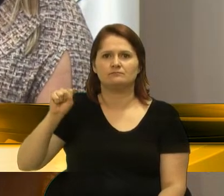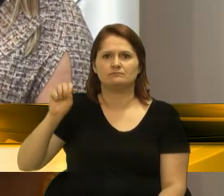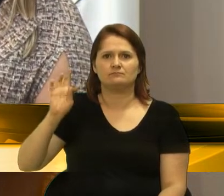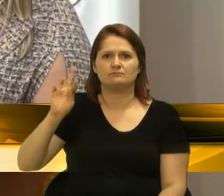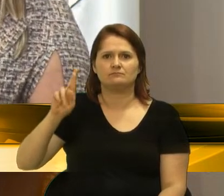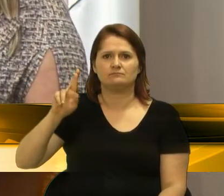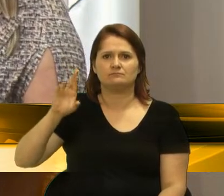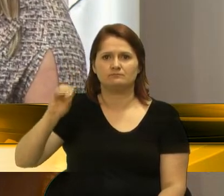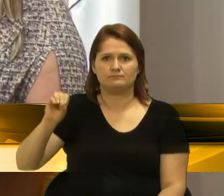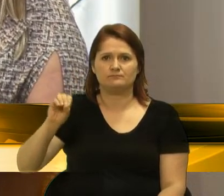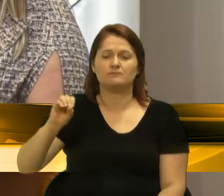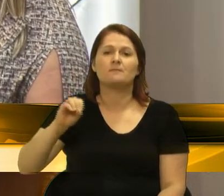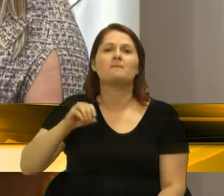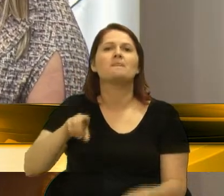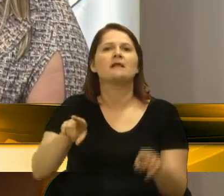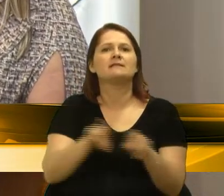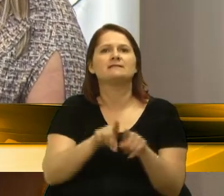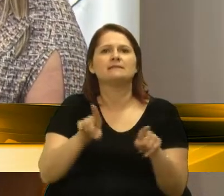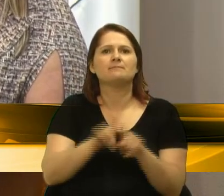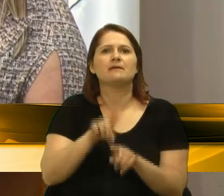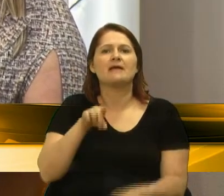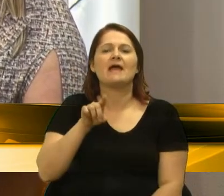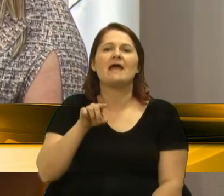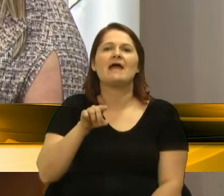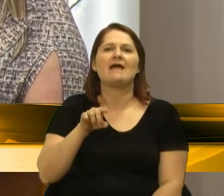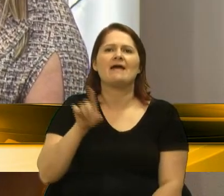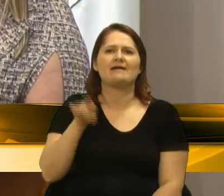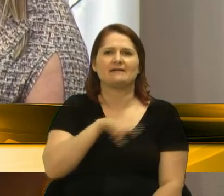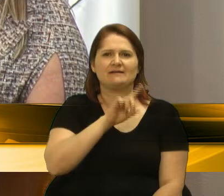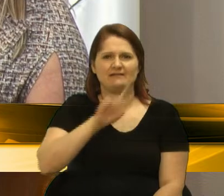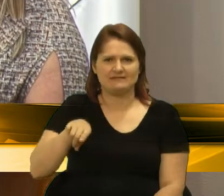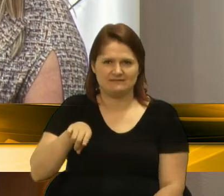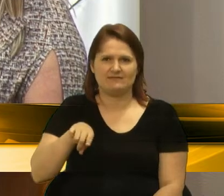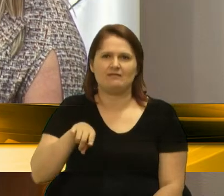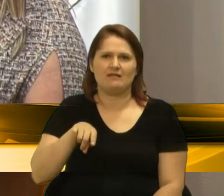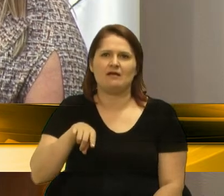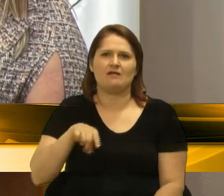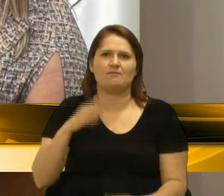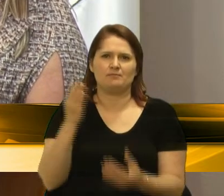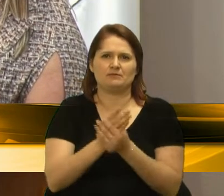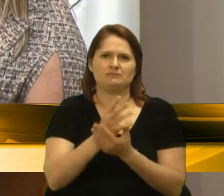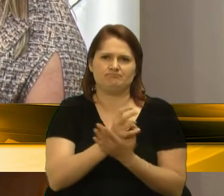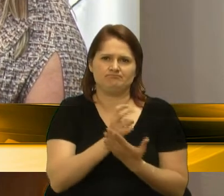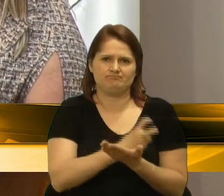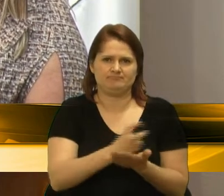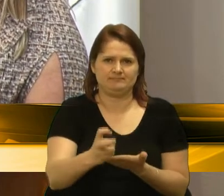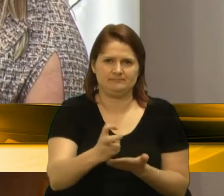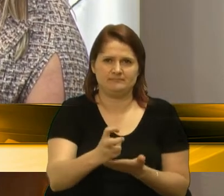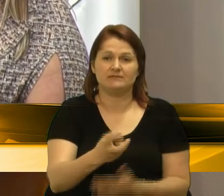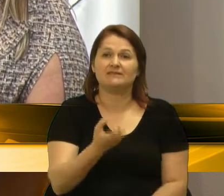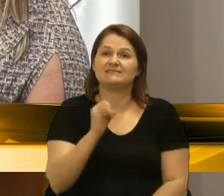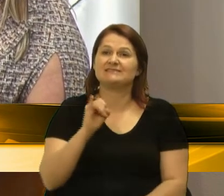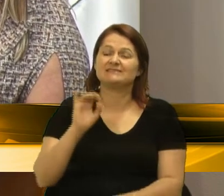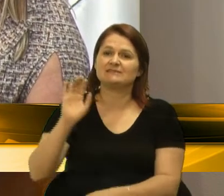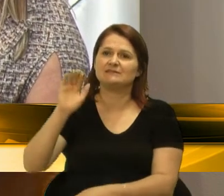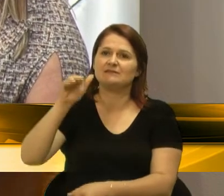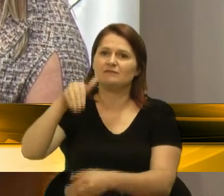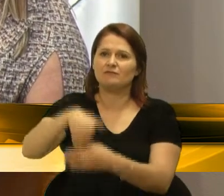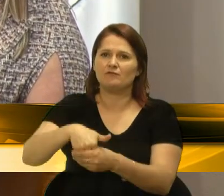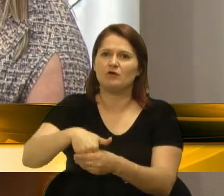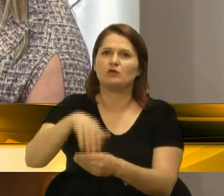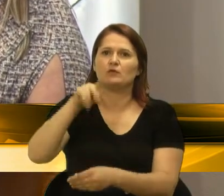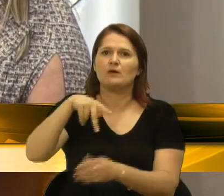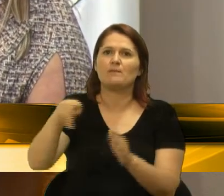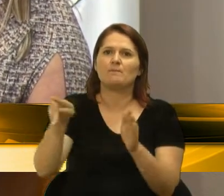Também é causa de nulidade do processo de cassação, se o voto for determinante para a constituição do